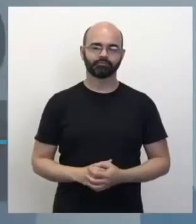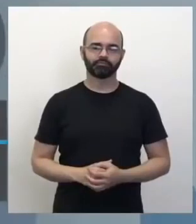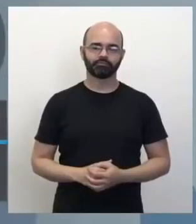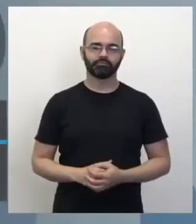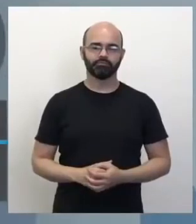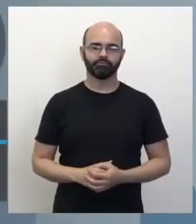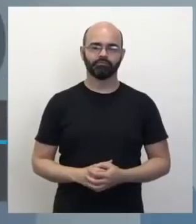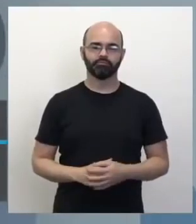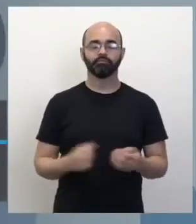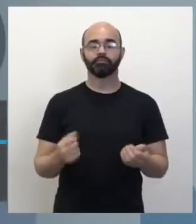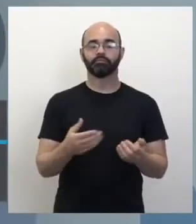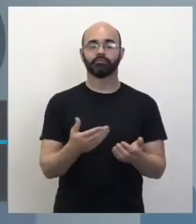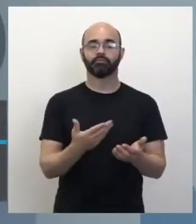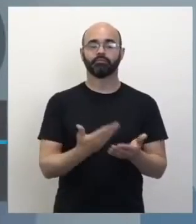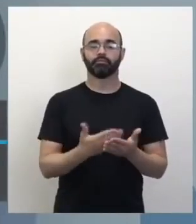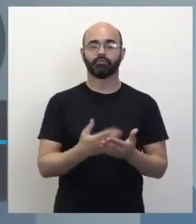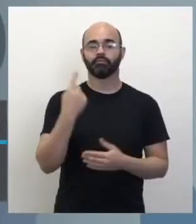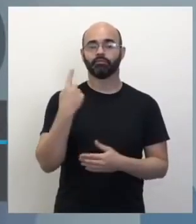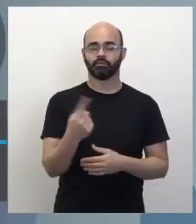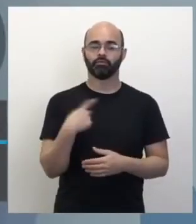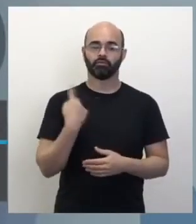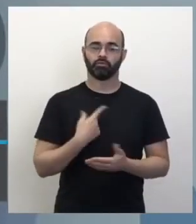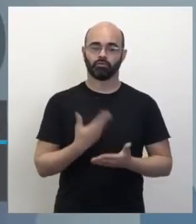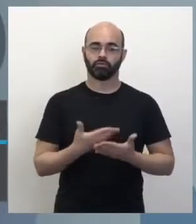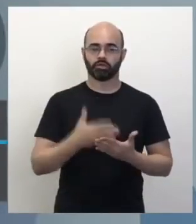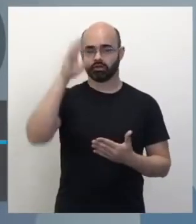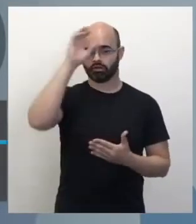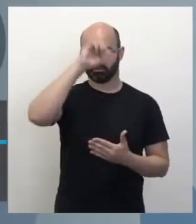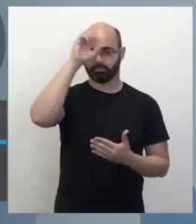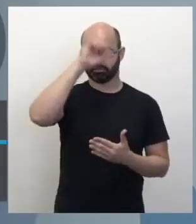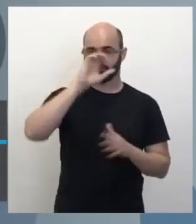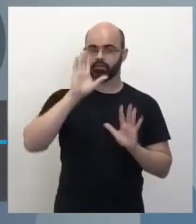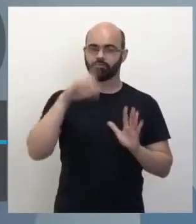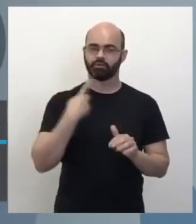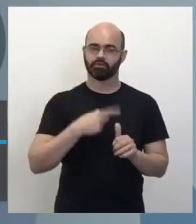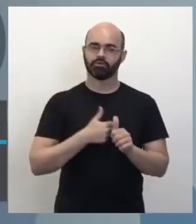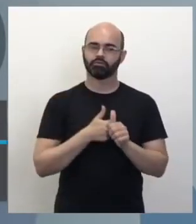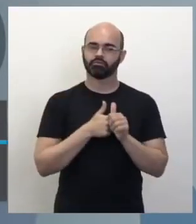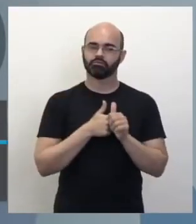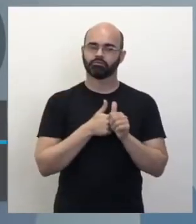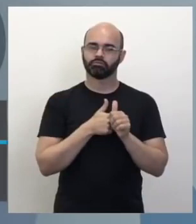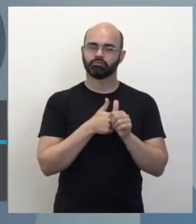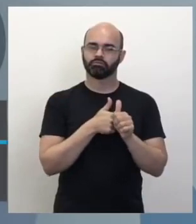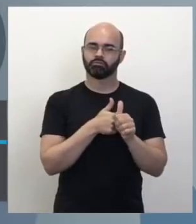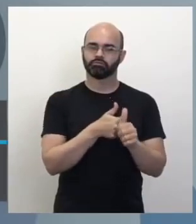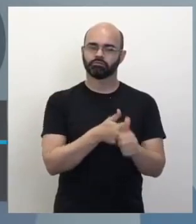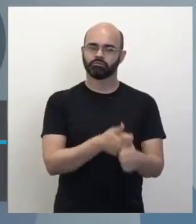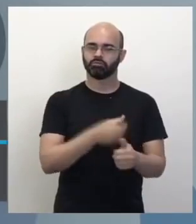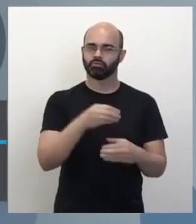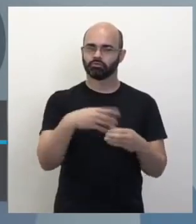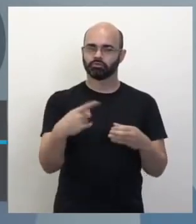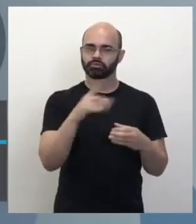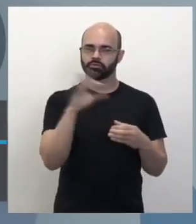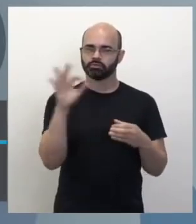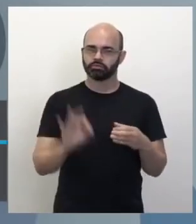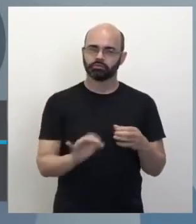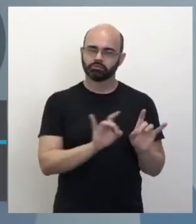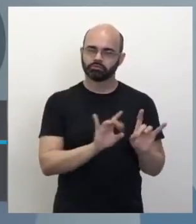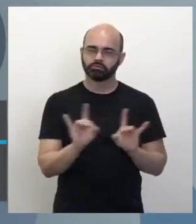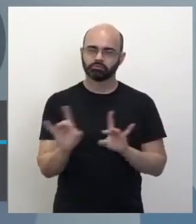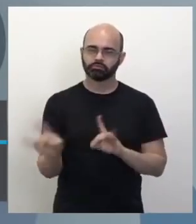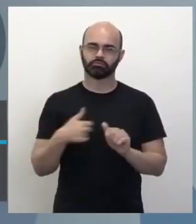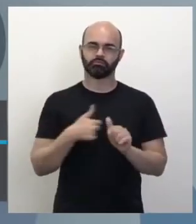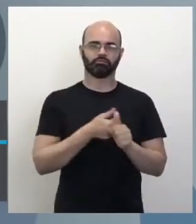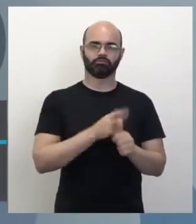aí a Lesson 1, a gente vai trabalhar a Lesson 1, lembrando que a gente não segue o conteúdo à risca ali da apostila, a